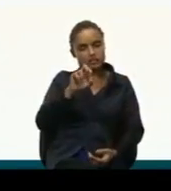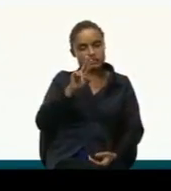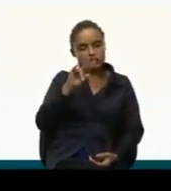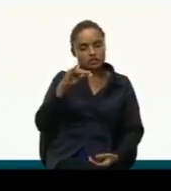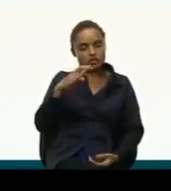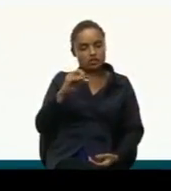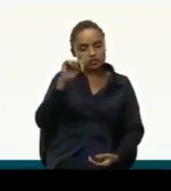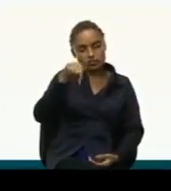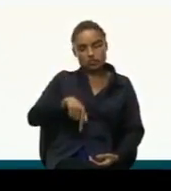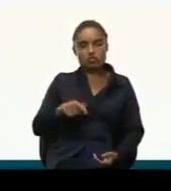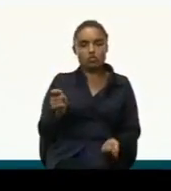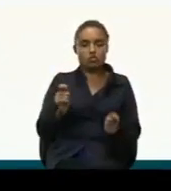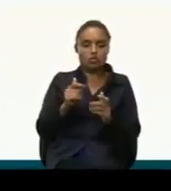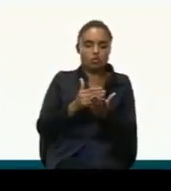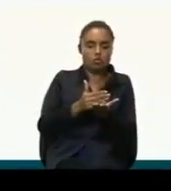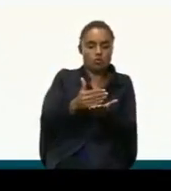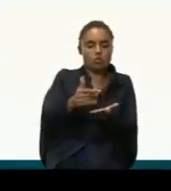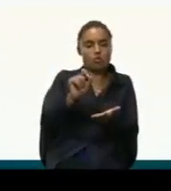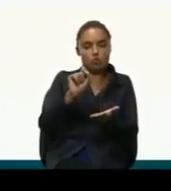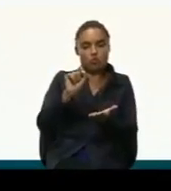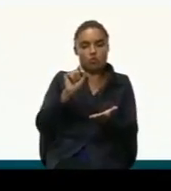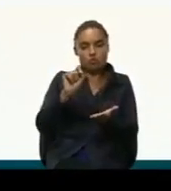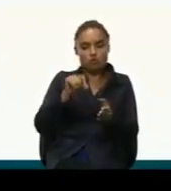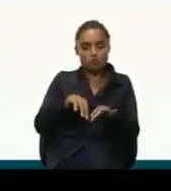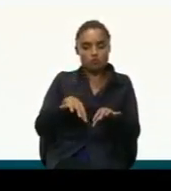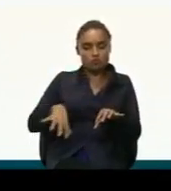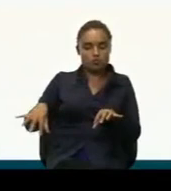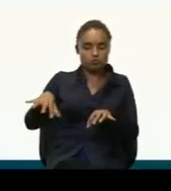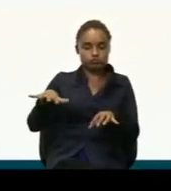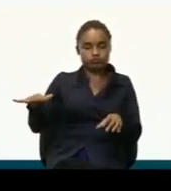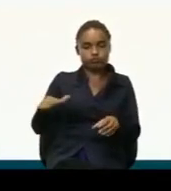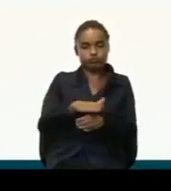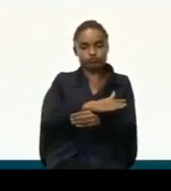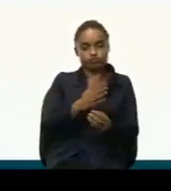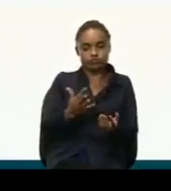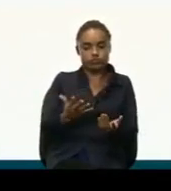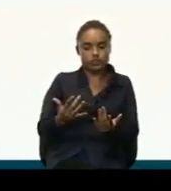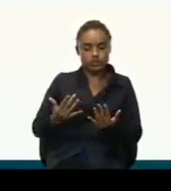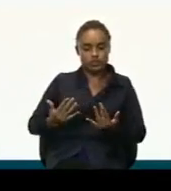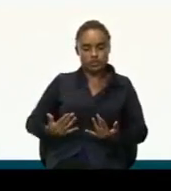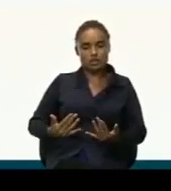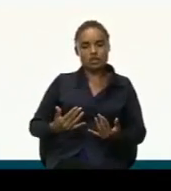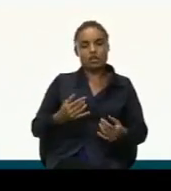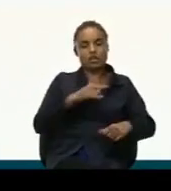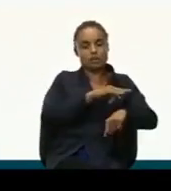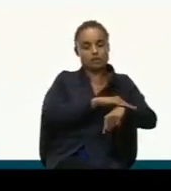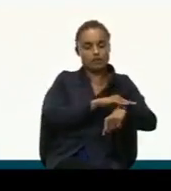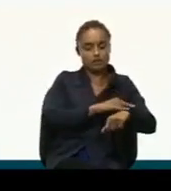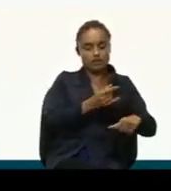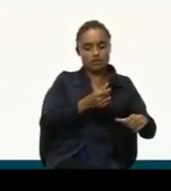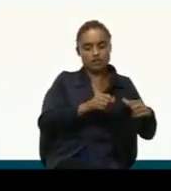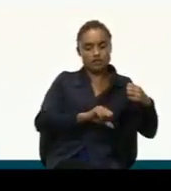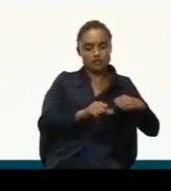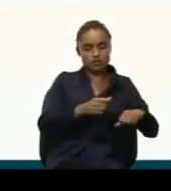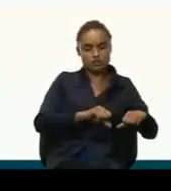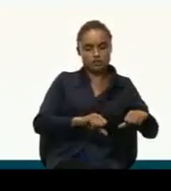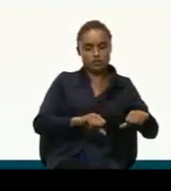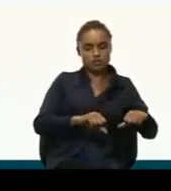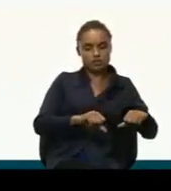vier, a gente vai começar a lotar esse canteiro. Então, tinha ficado um banheiro químico aqui. Aqui ficava à disposição